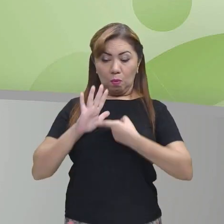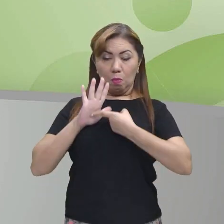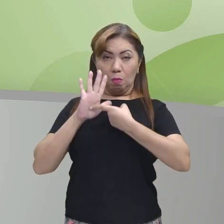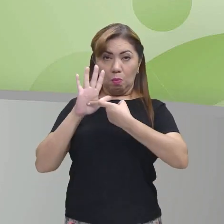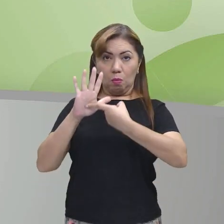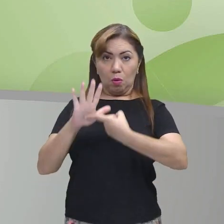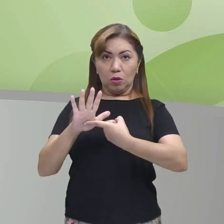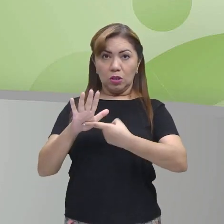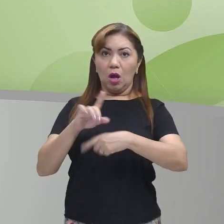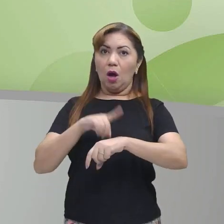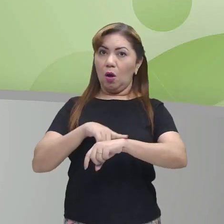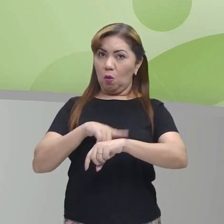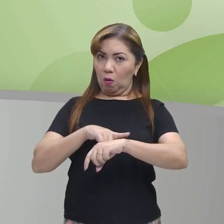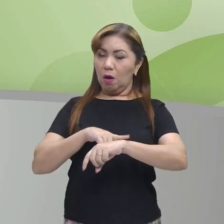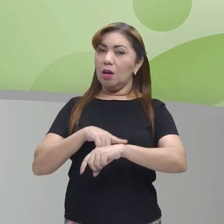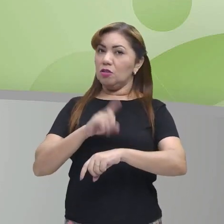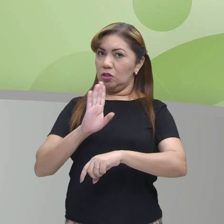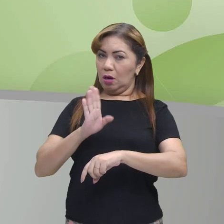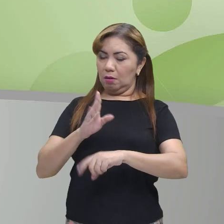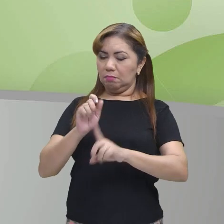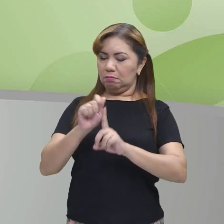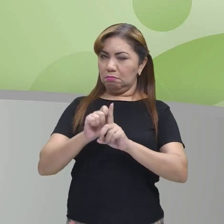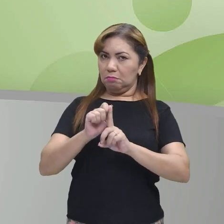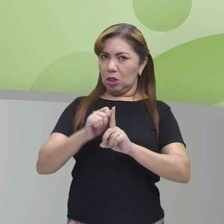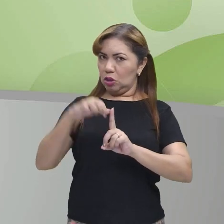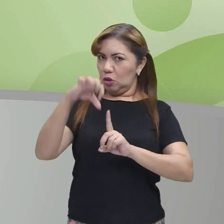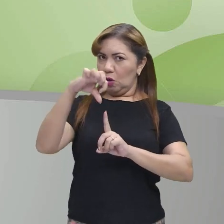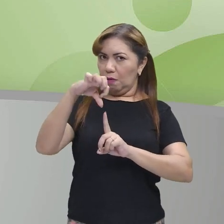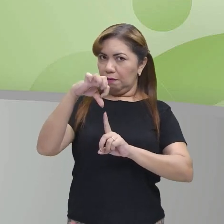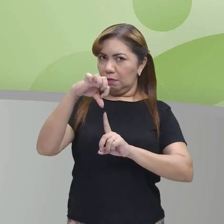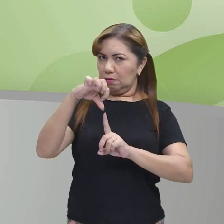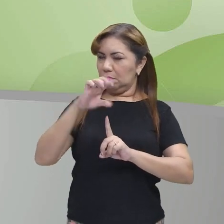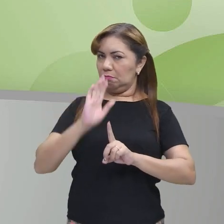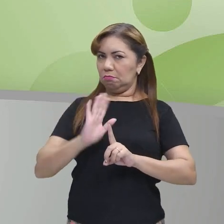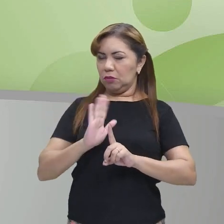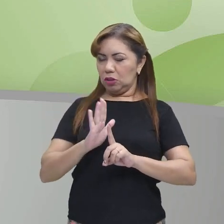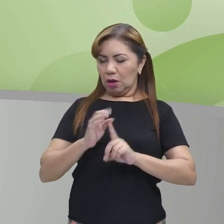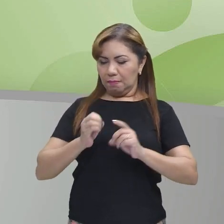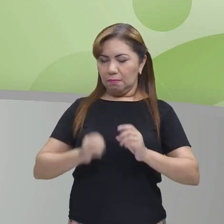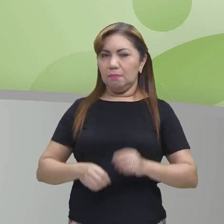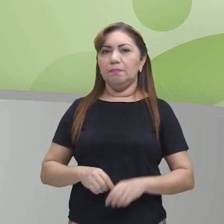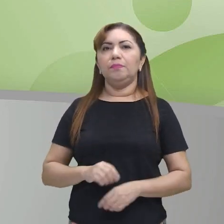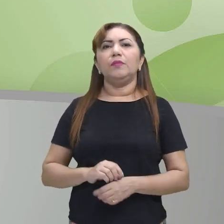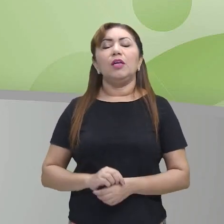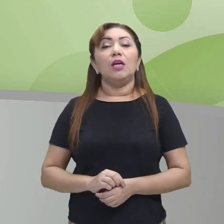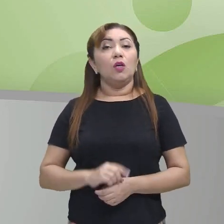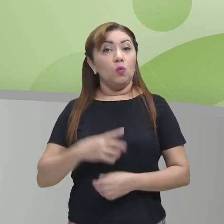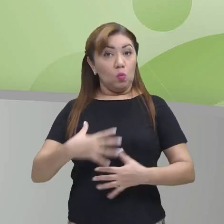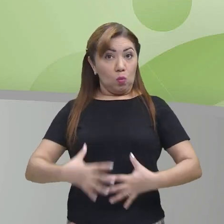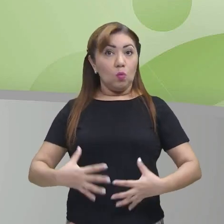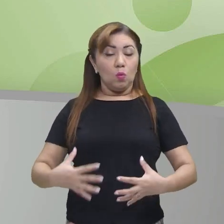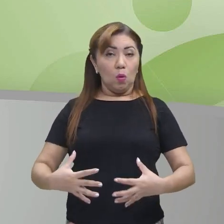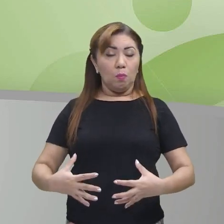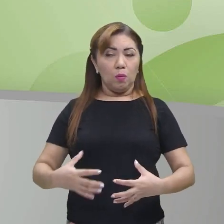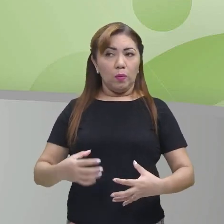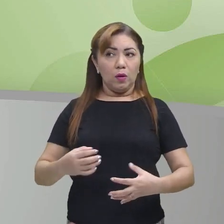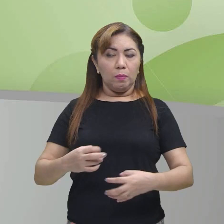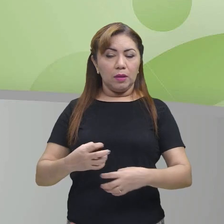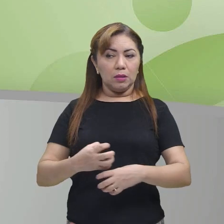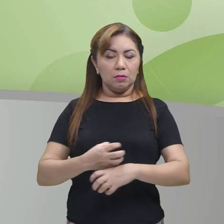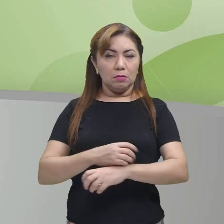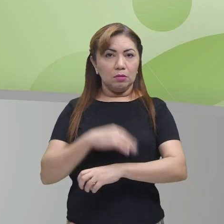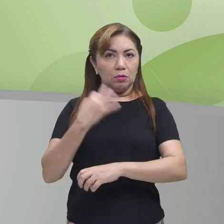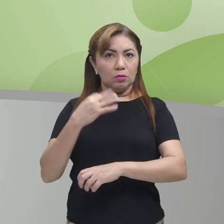demonstre que chegou a hora, né? Que são alguns hormônios também produzidos pelo nosso corpo que diz qual é a hora que o bebê vai sair. Então,